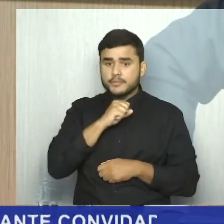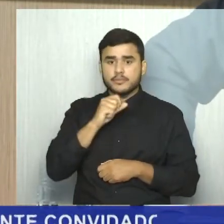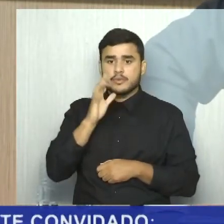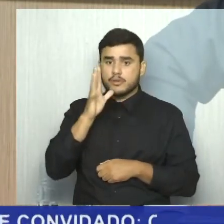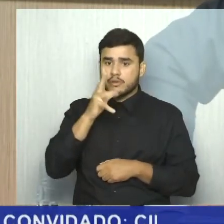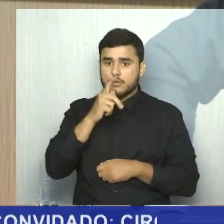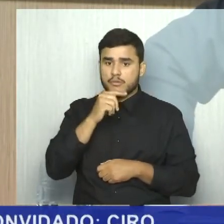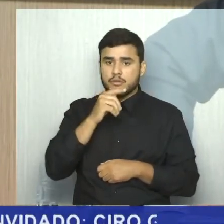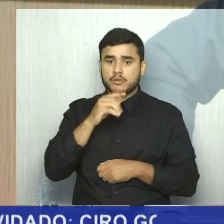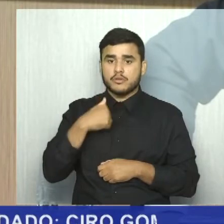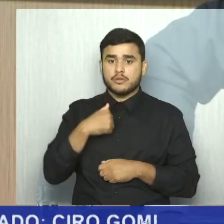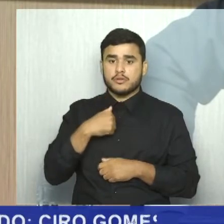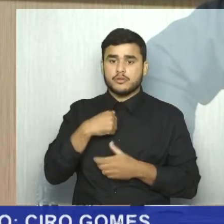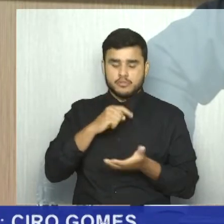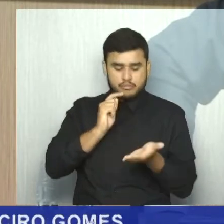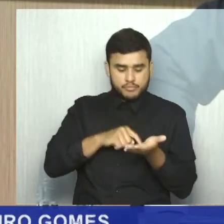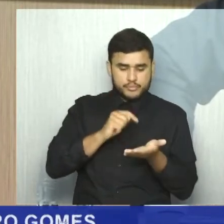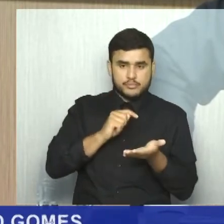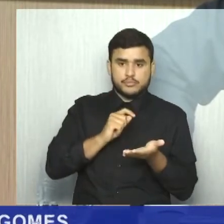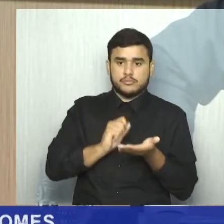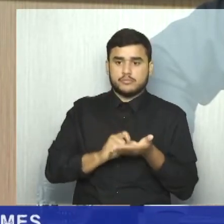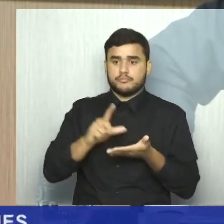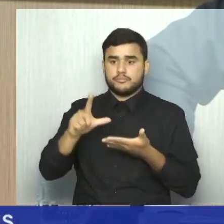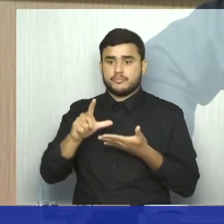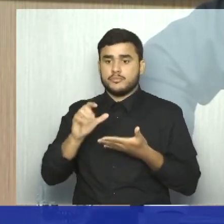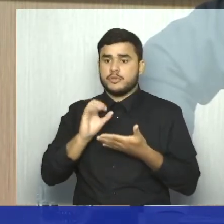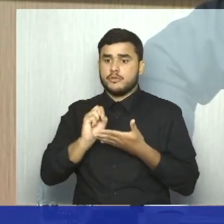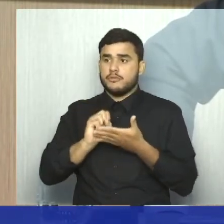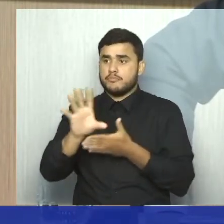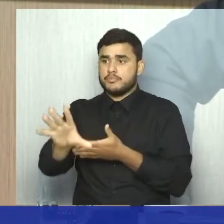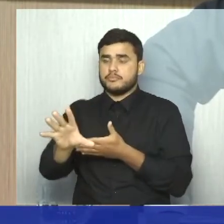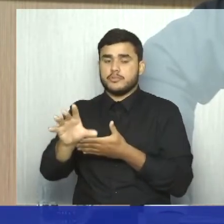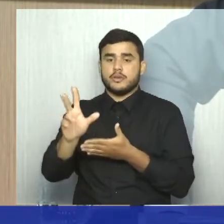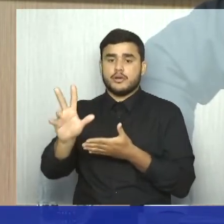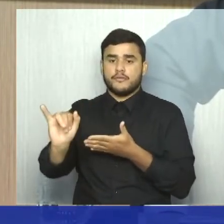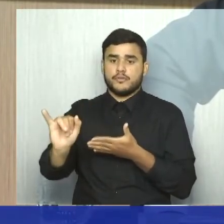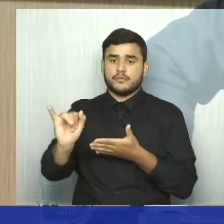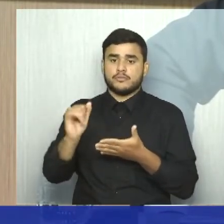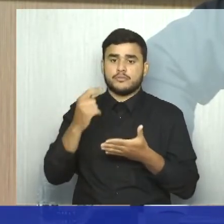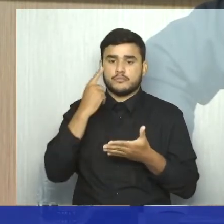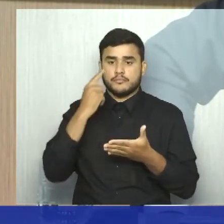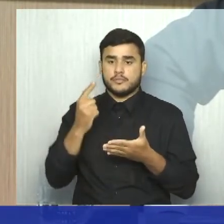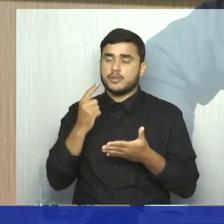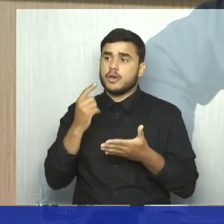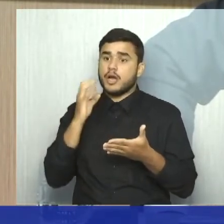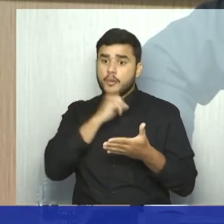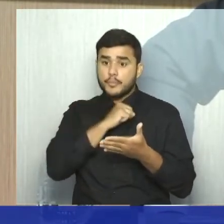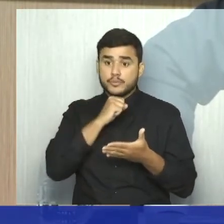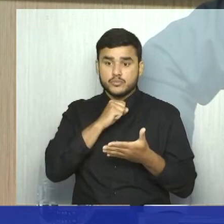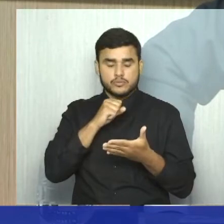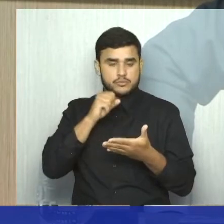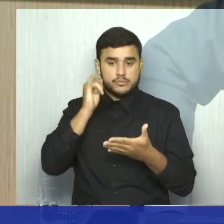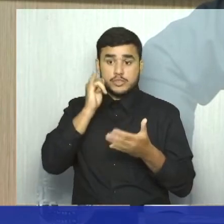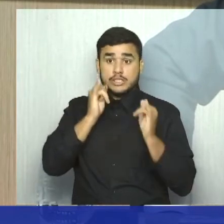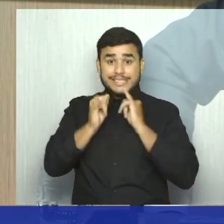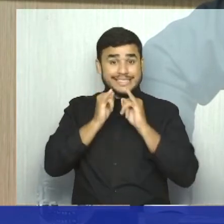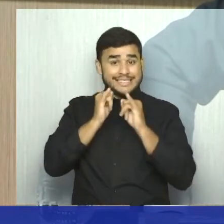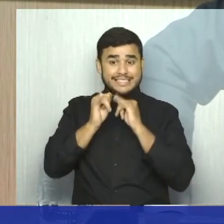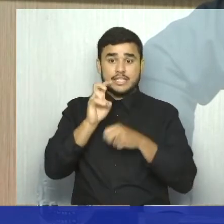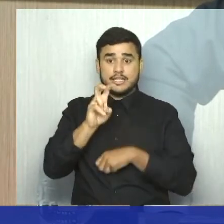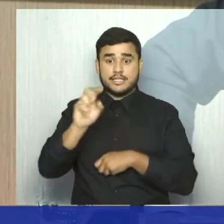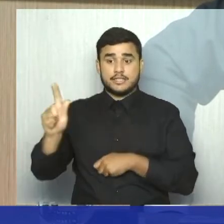É a resposta entre eu apertar um send e isso ir e voltar. Então, o que acontece? Com essa